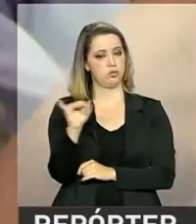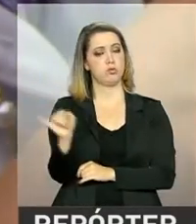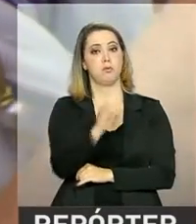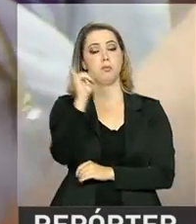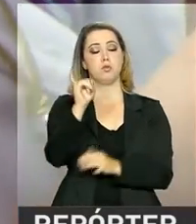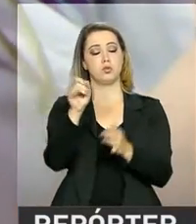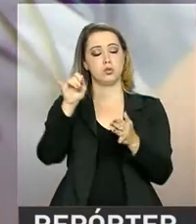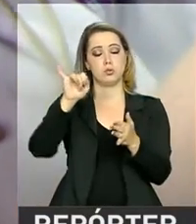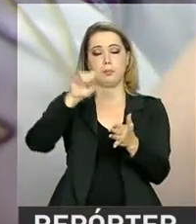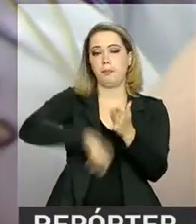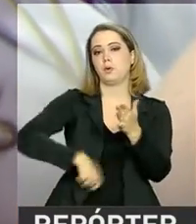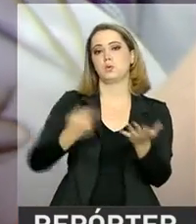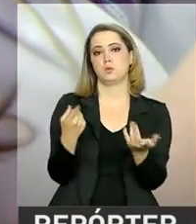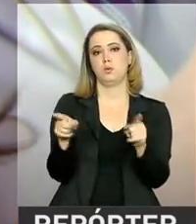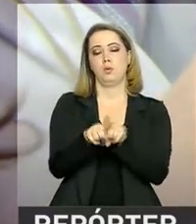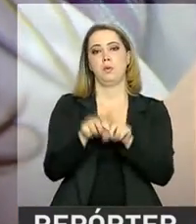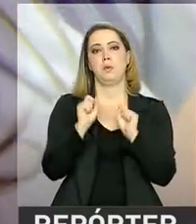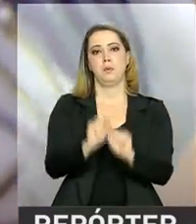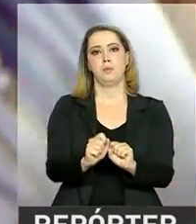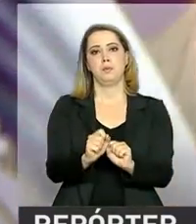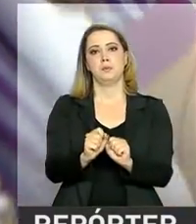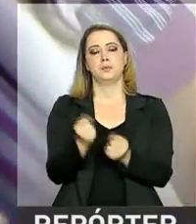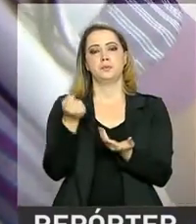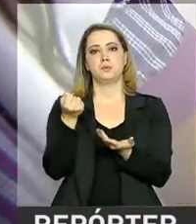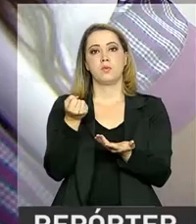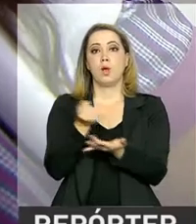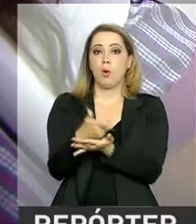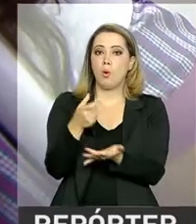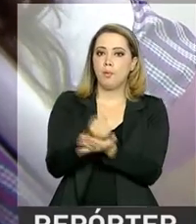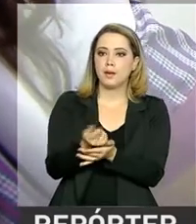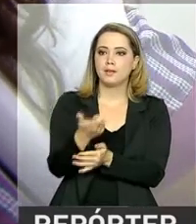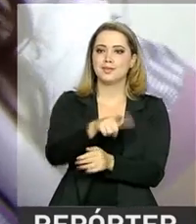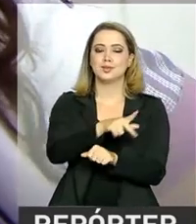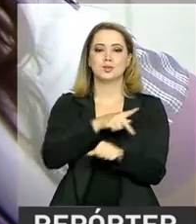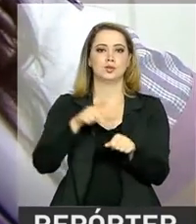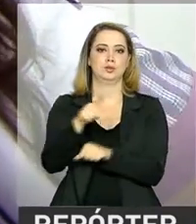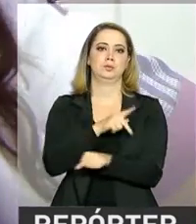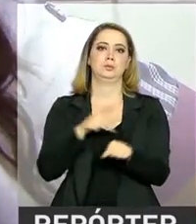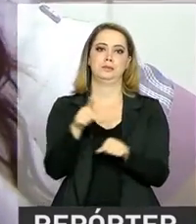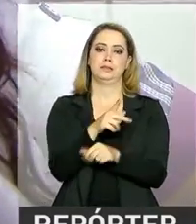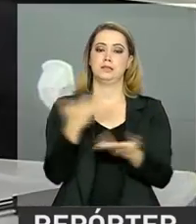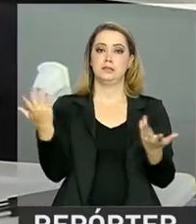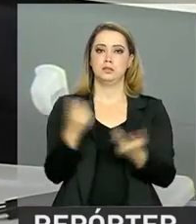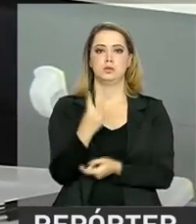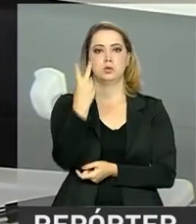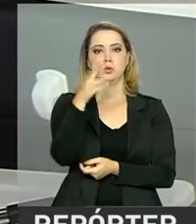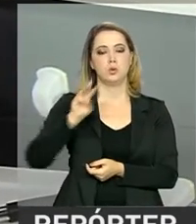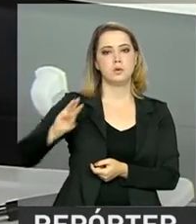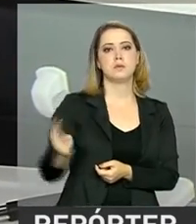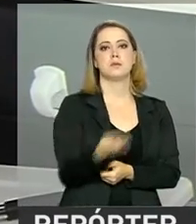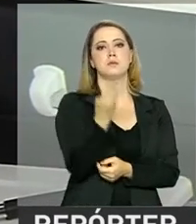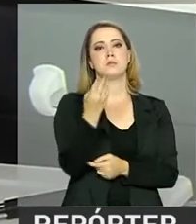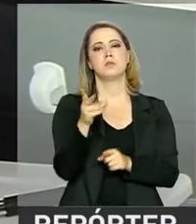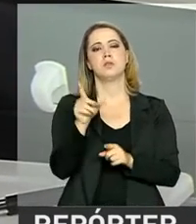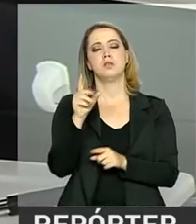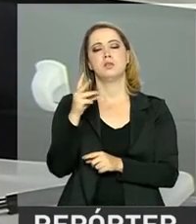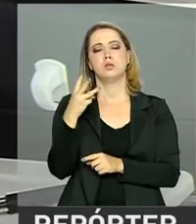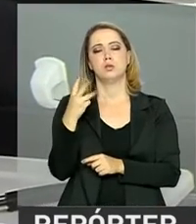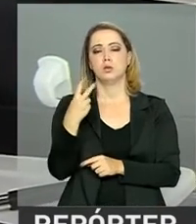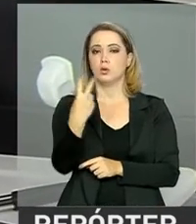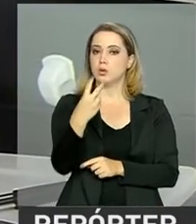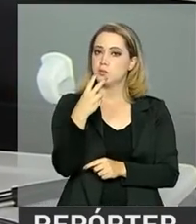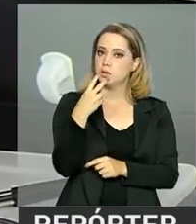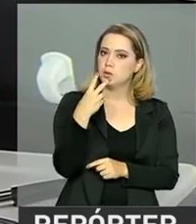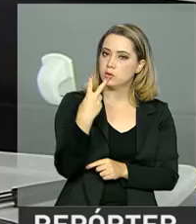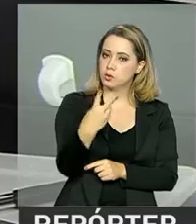contra hepatite a podem ser importadas nesse período sem a cobrança de impostos 2 milhões 250 mil